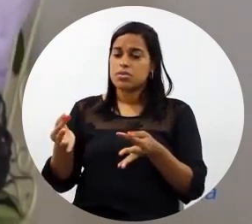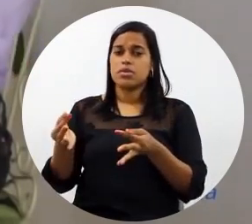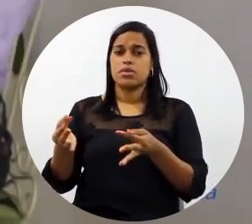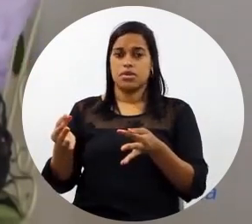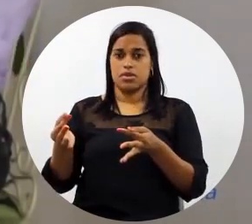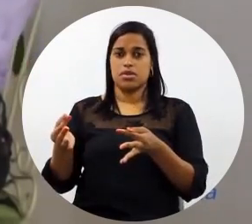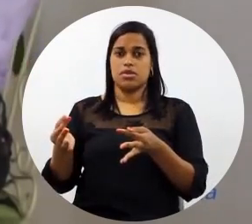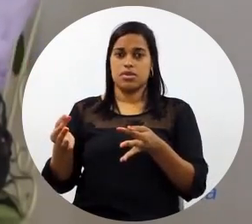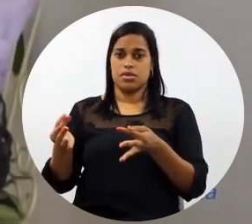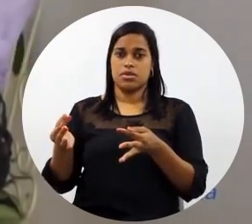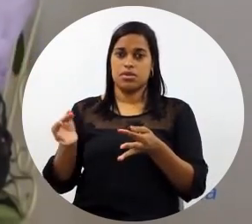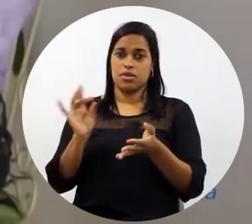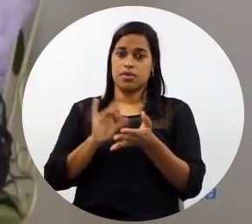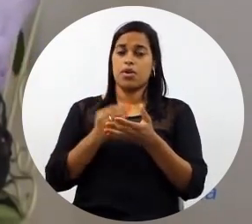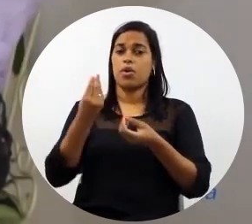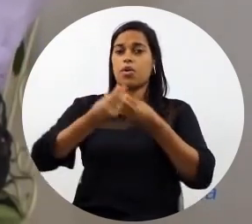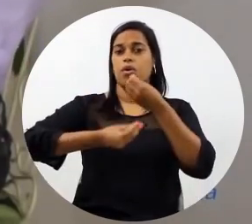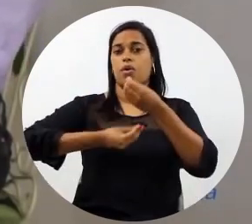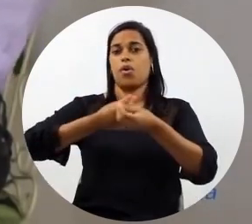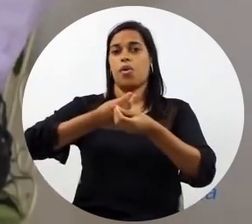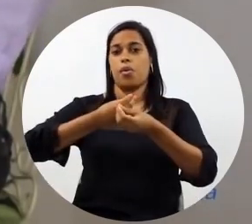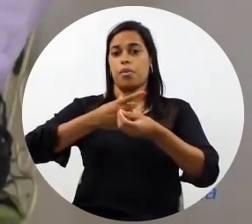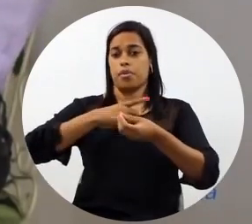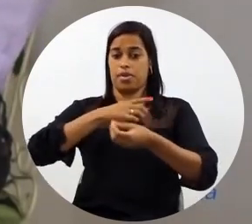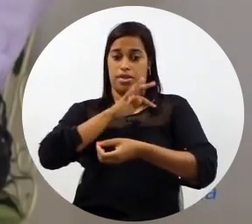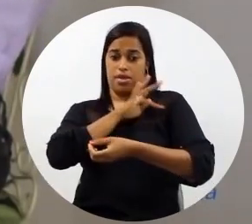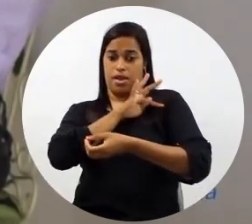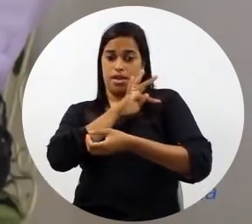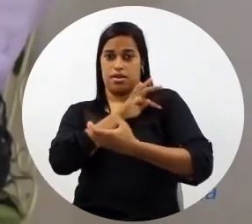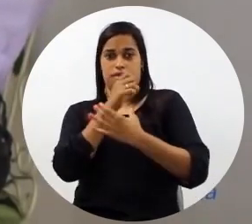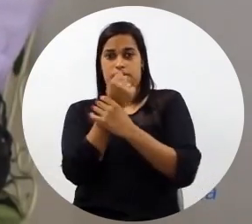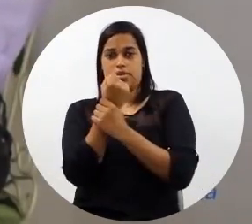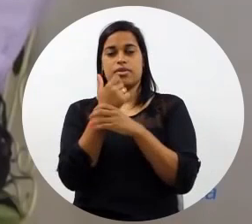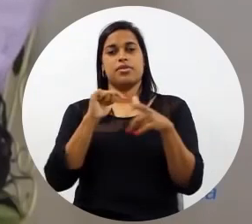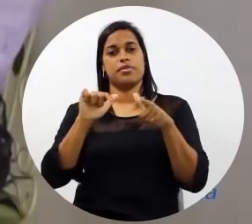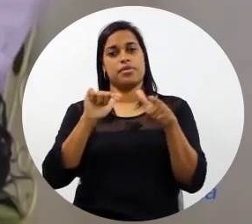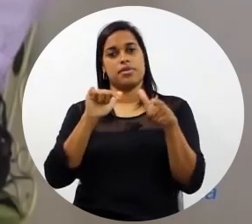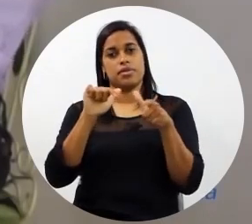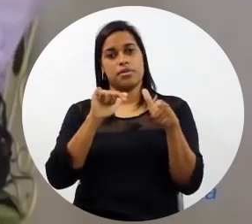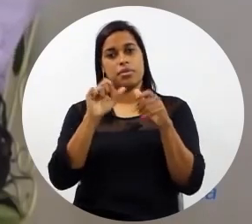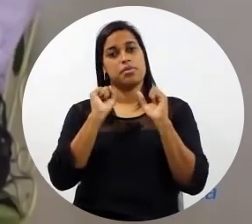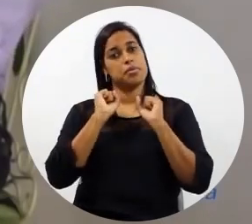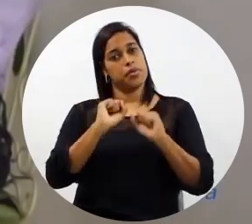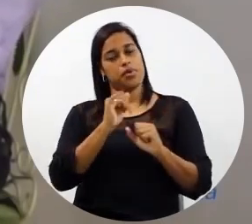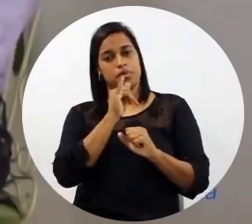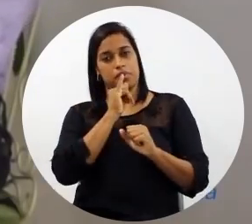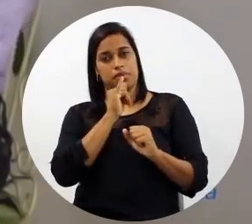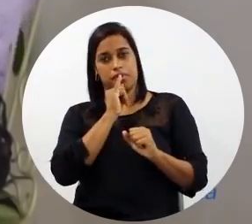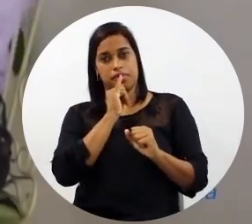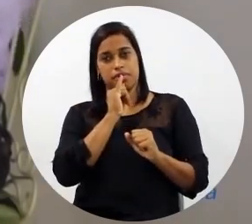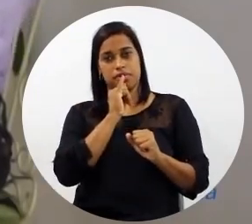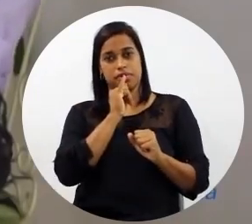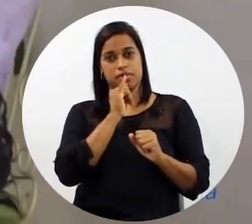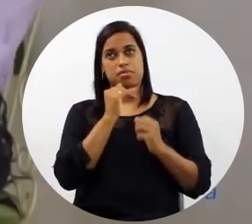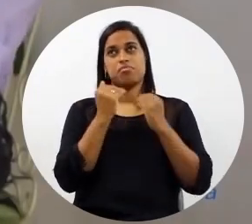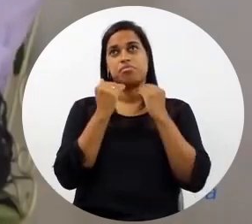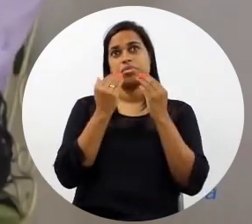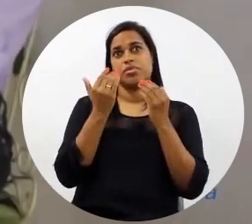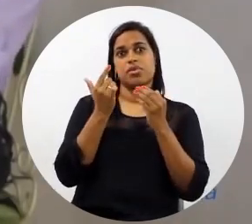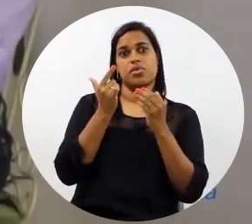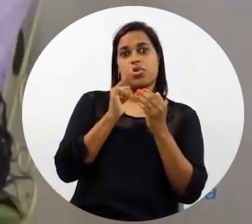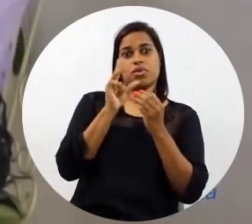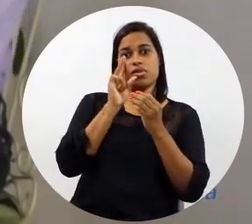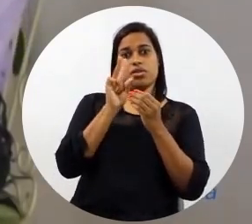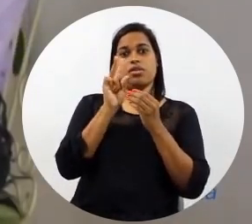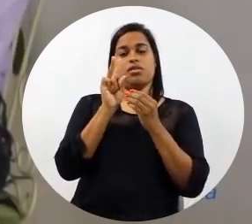né? Como é que o técnico de segurança do trabalho posso, não é nem conseguir